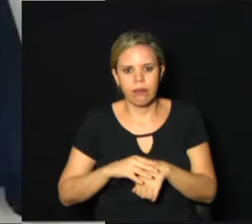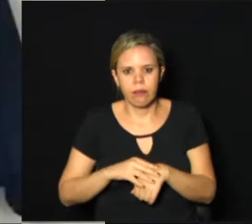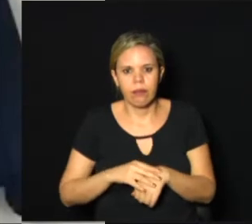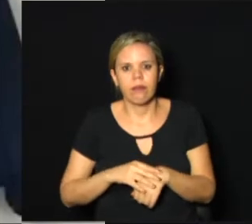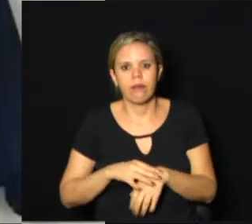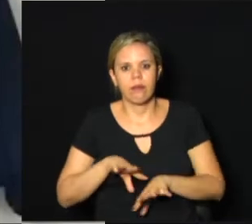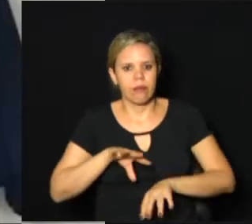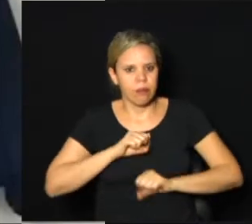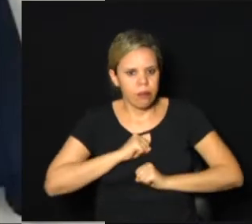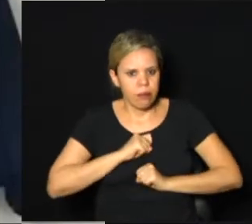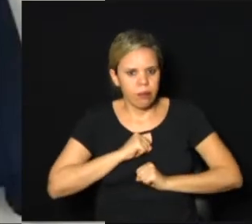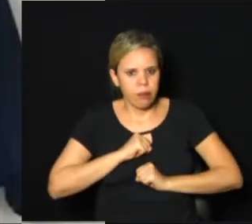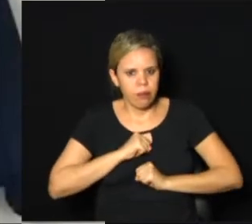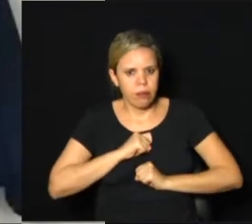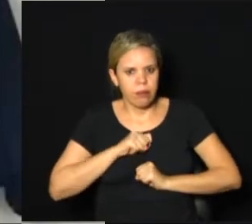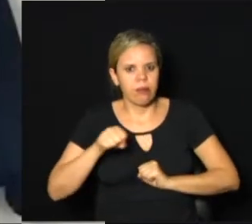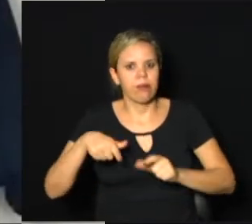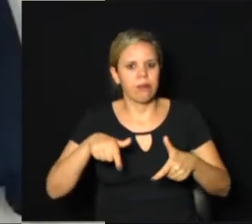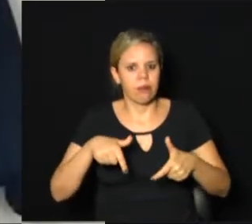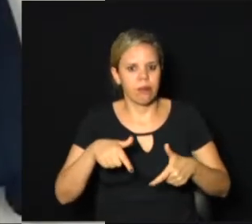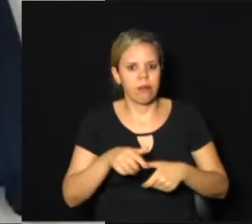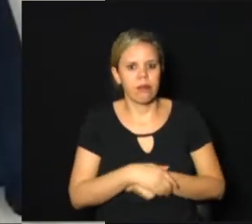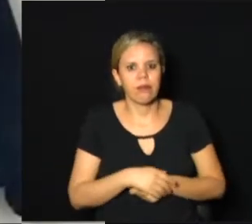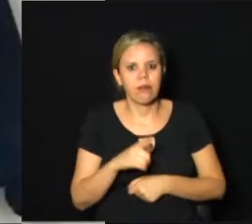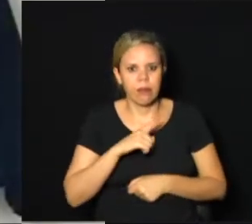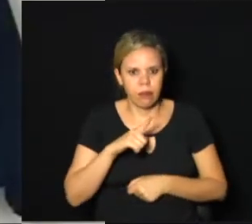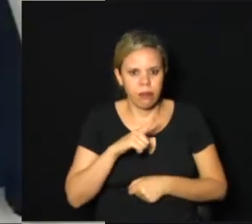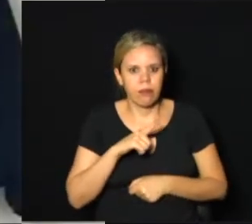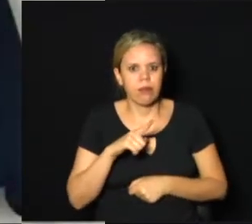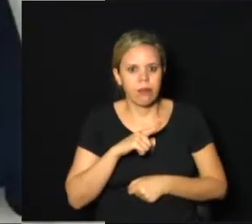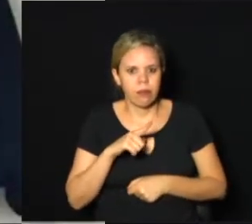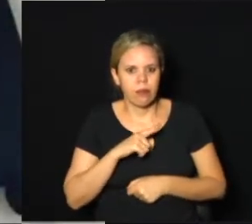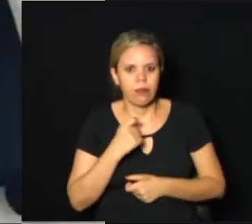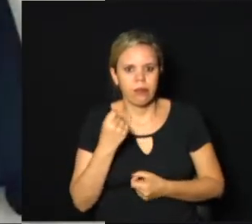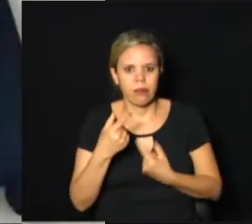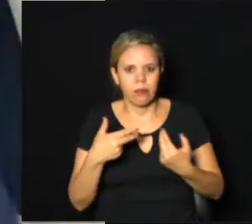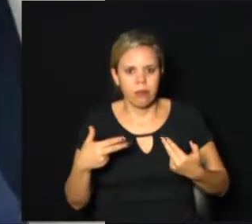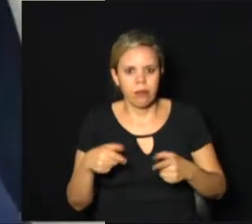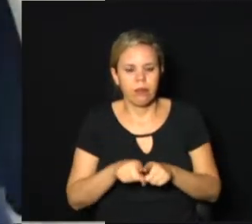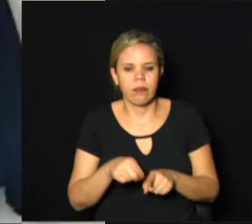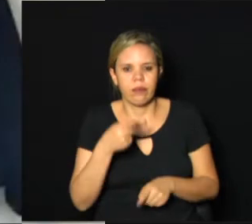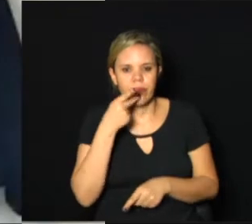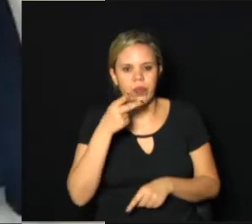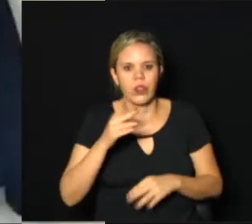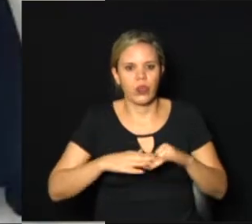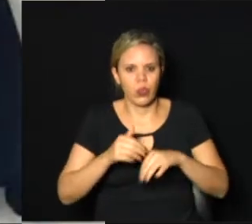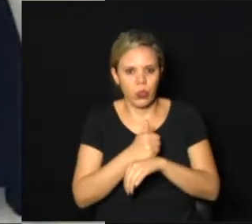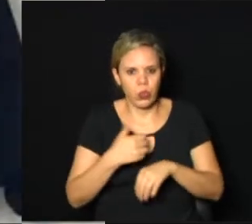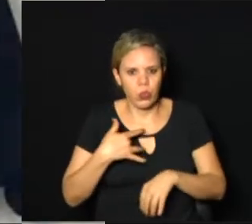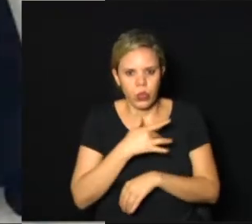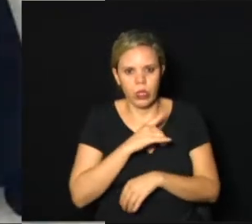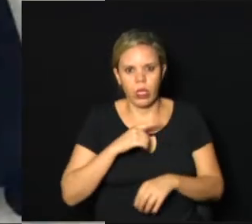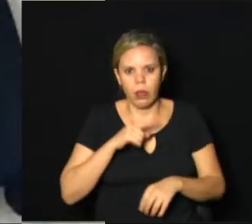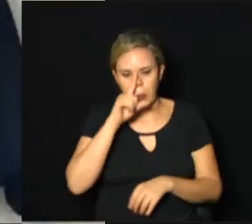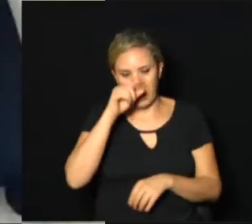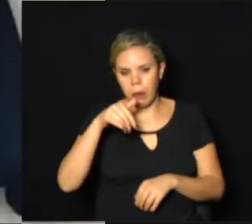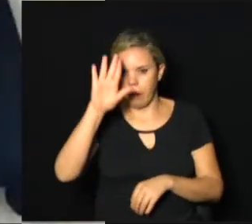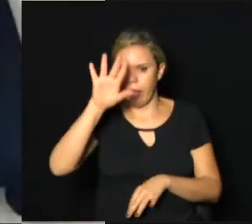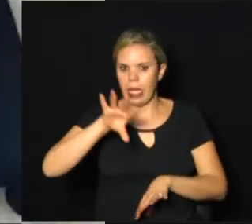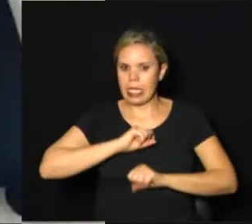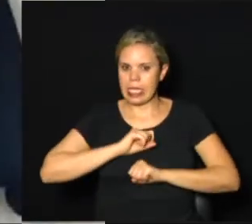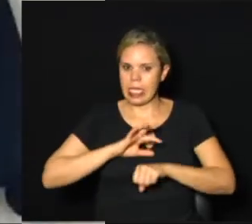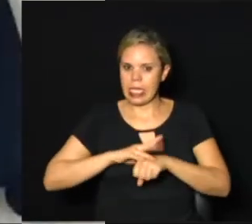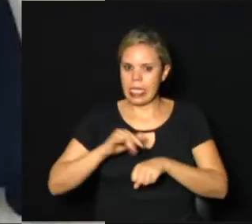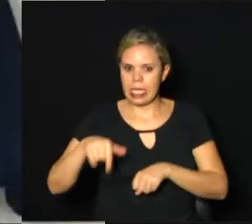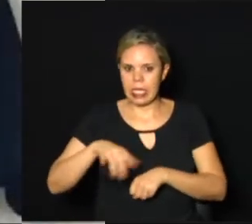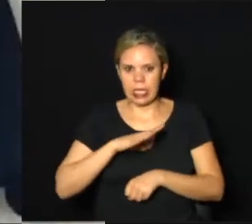foram contraídas no trabalho. Existem, inclusive, hipóteses que falam de que profissionais de saúde têm um risco maior de adoecer. Né?